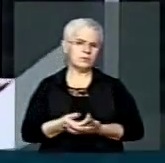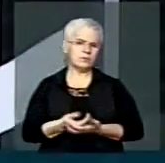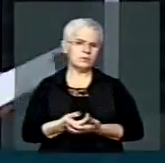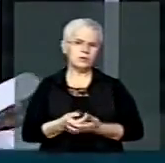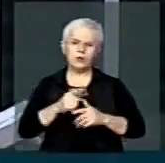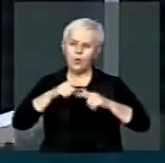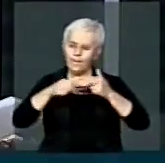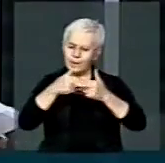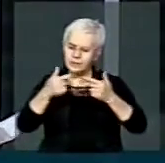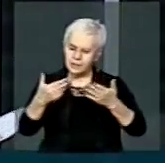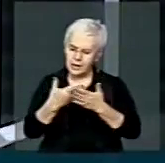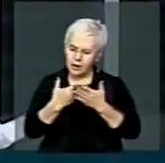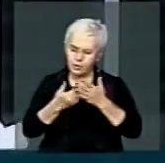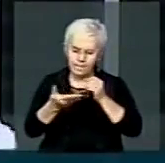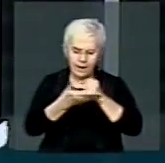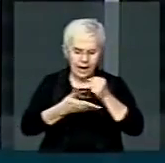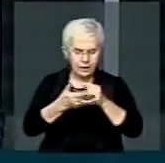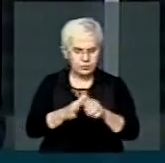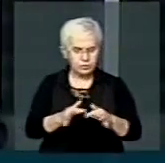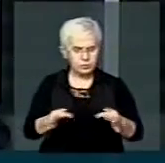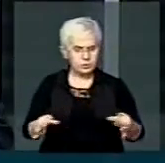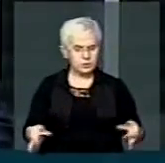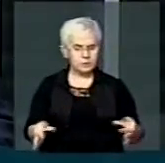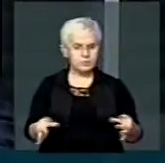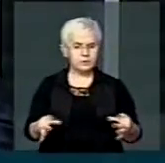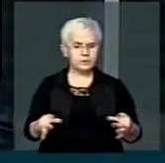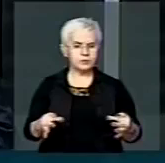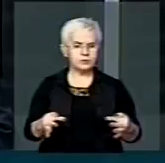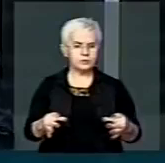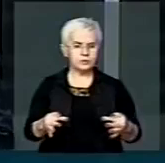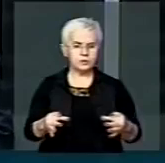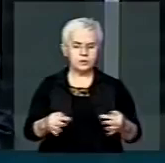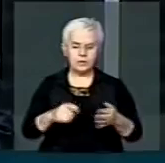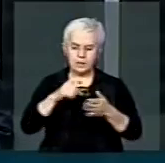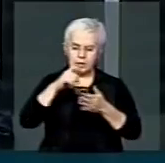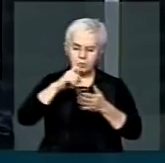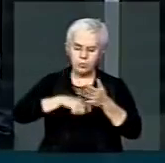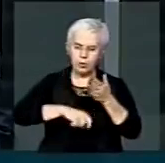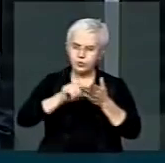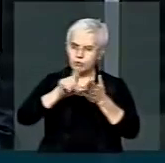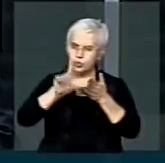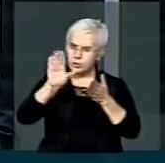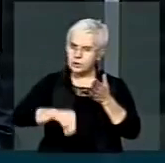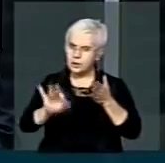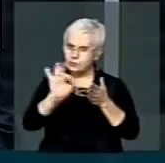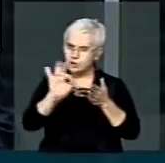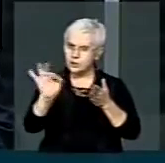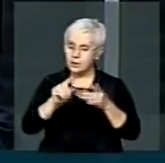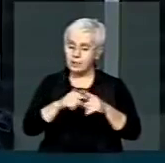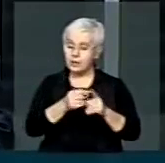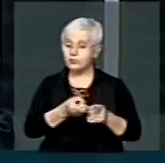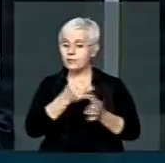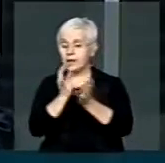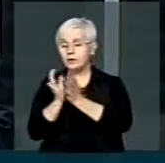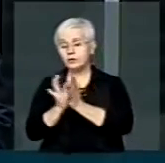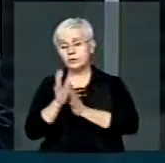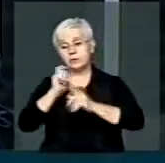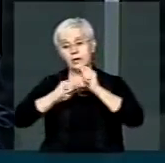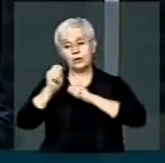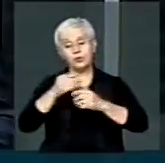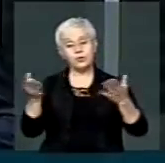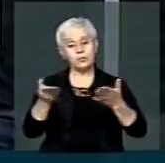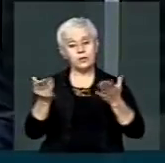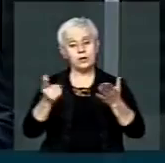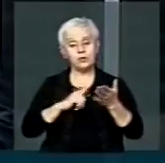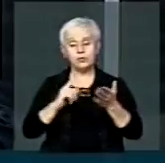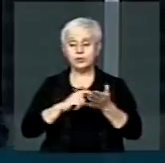o material escolar básico não receber esse tratamento, enquanto diversos setores da economia, hoje, têm